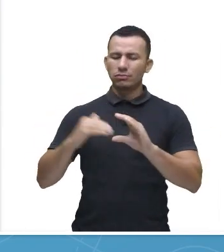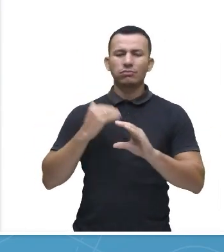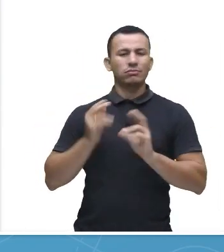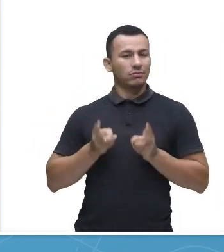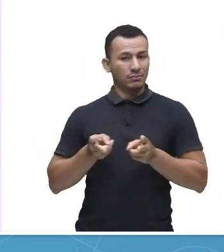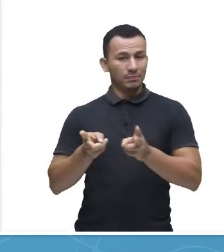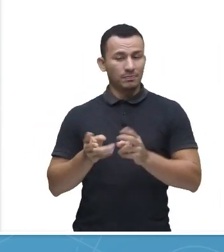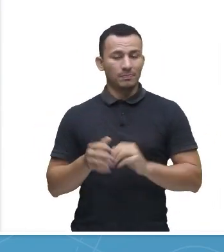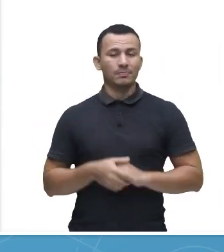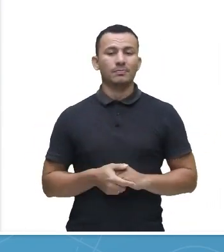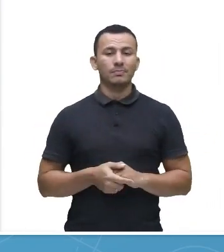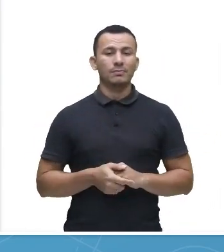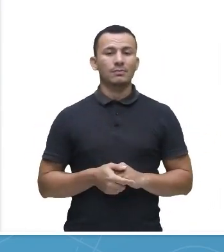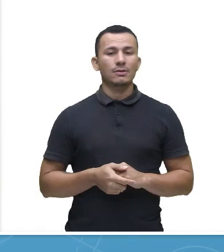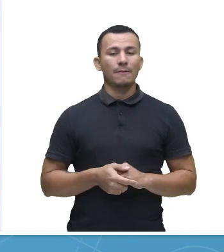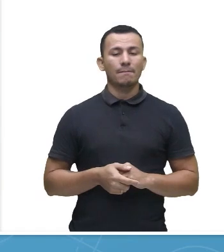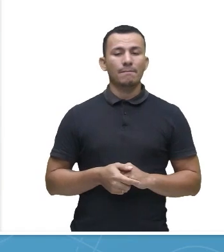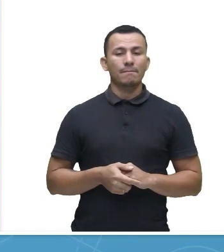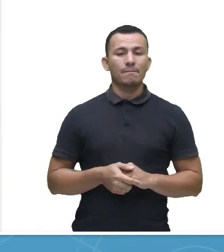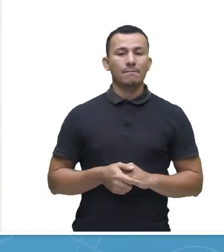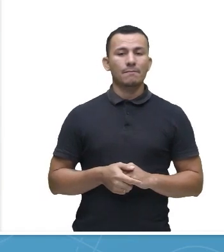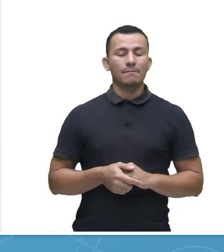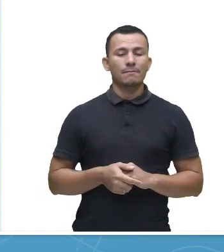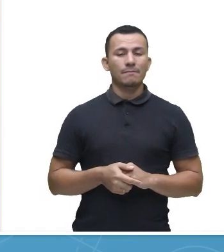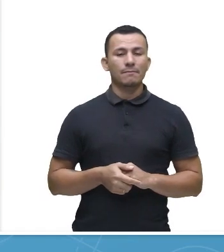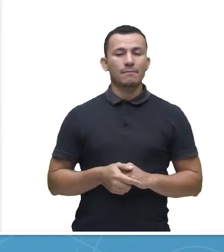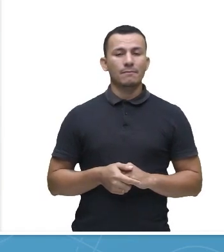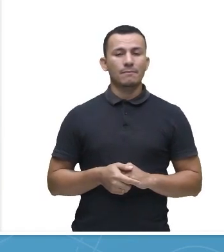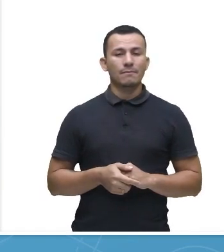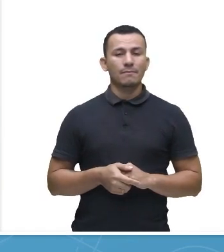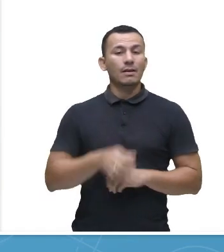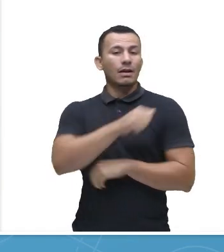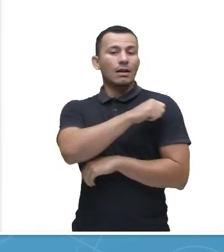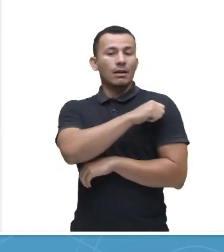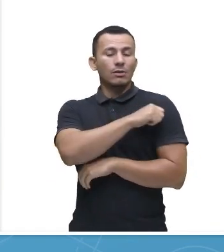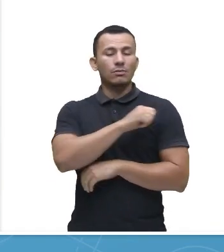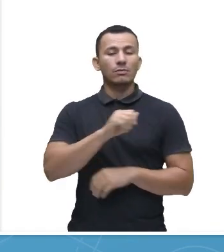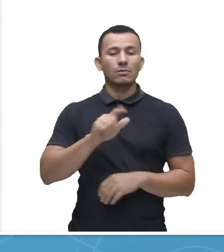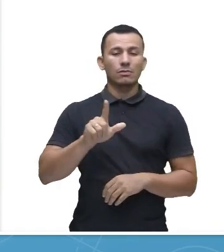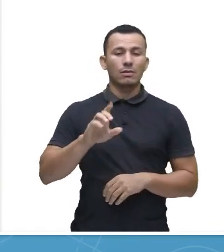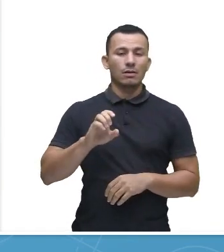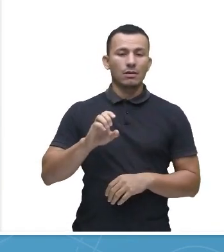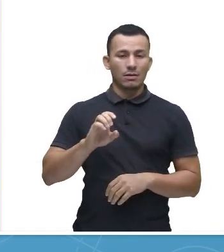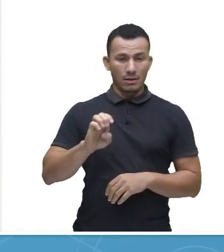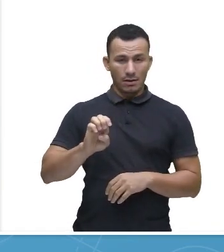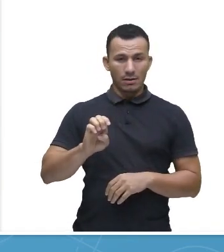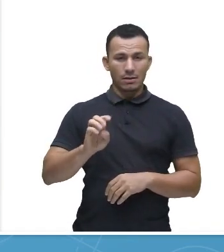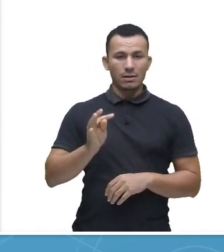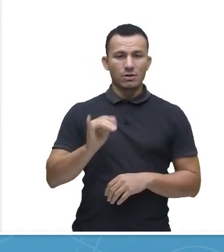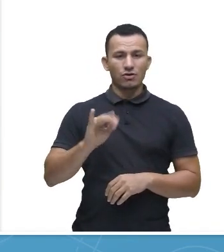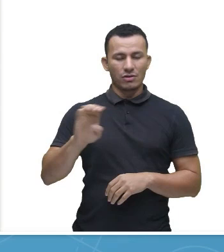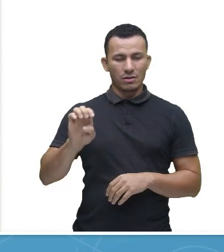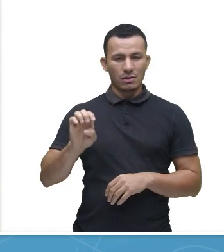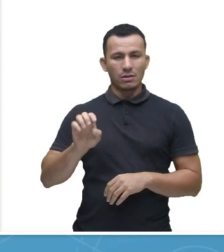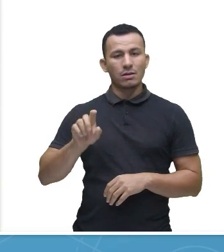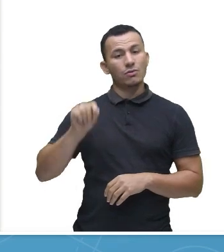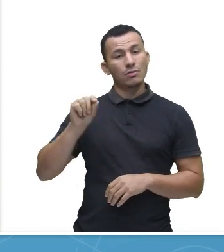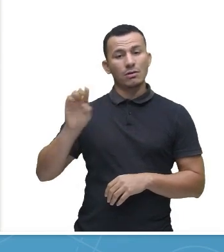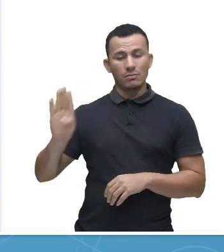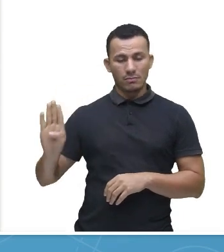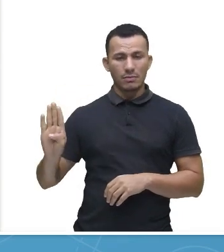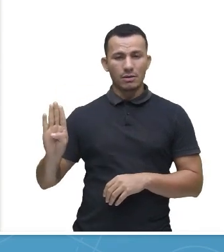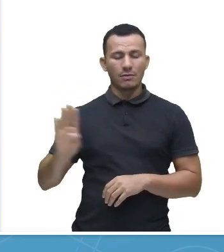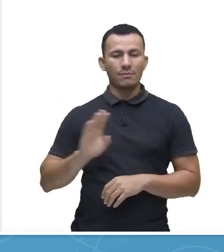vendo a resposta de vocês, começando com a Letícia, né? Ela escolheu a letra B,